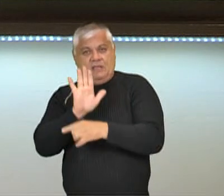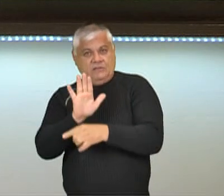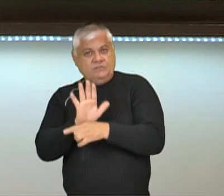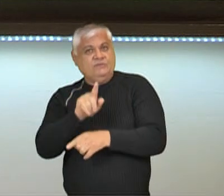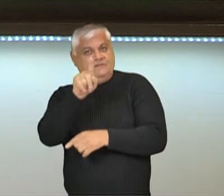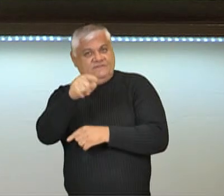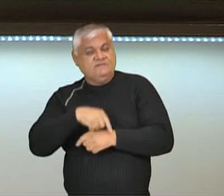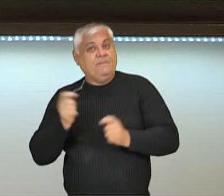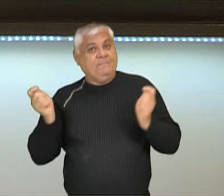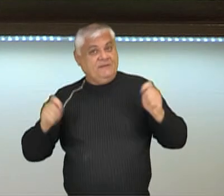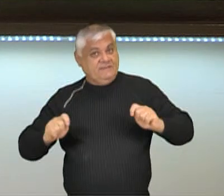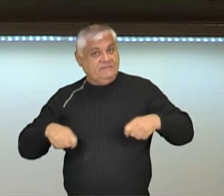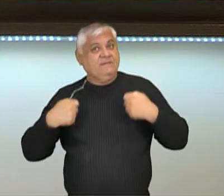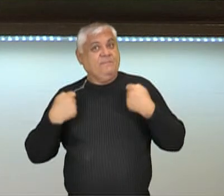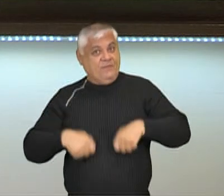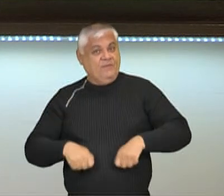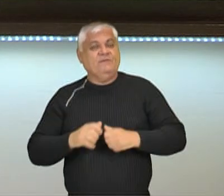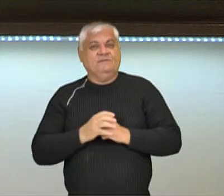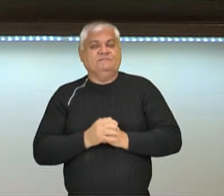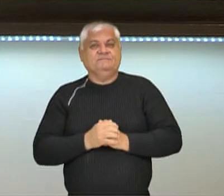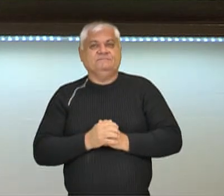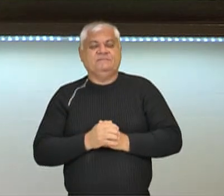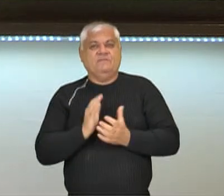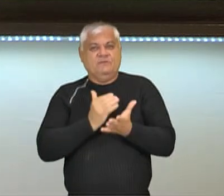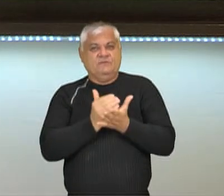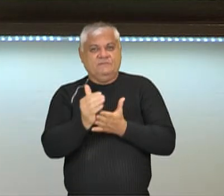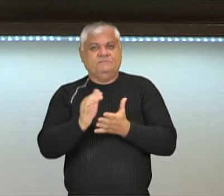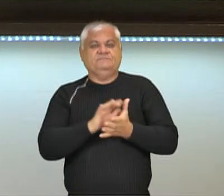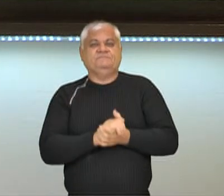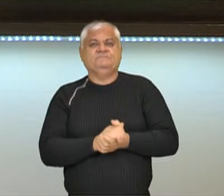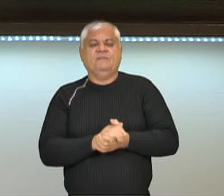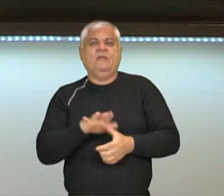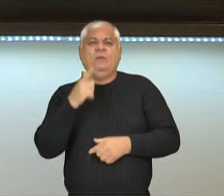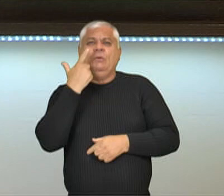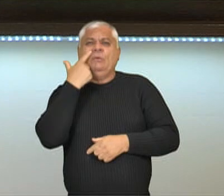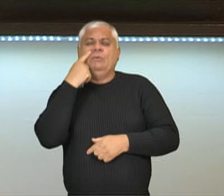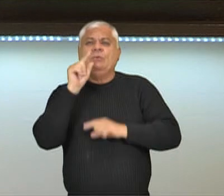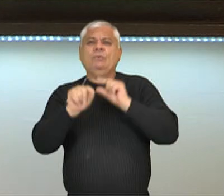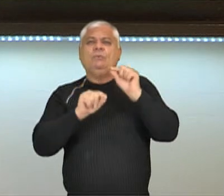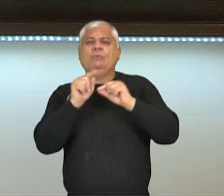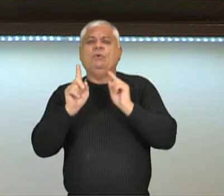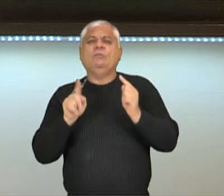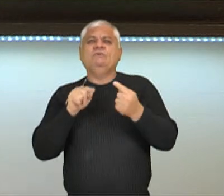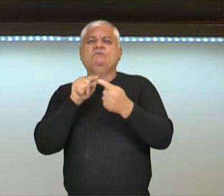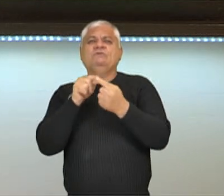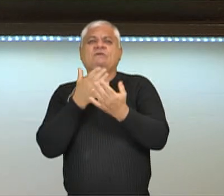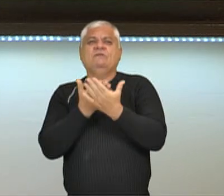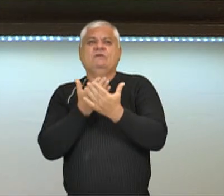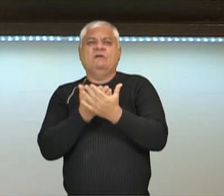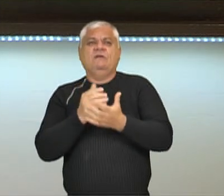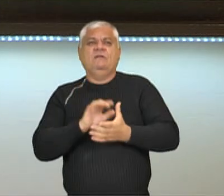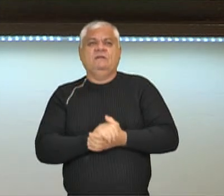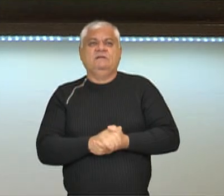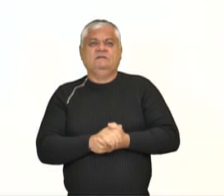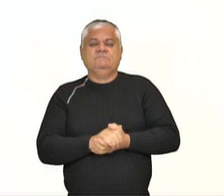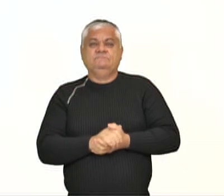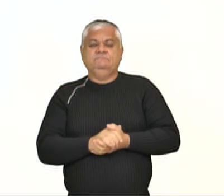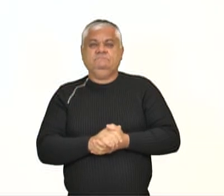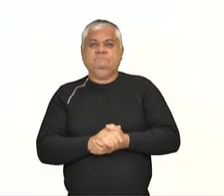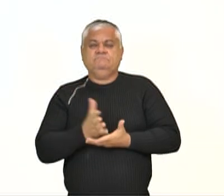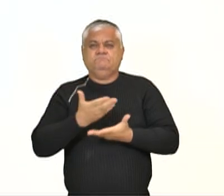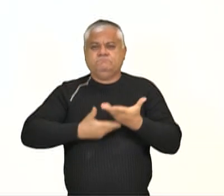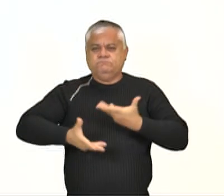pode precisar. E vamos começar a nossa aula. Vamos falar um pouquinho do objetivo da aula de hoje?